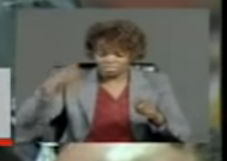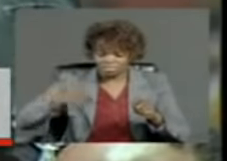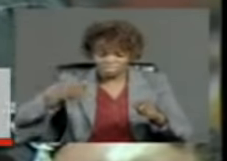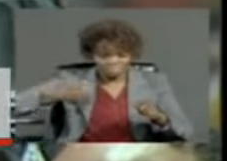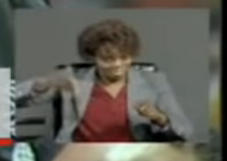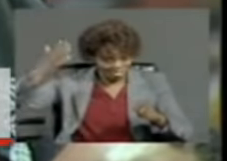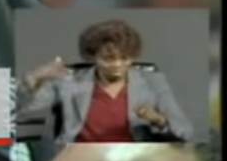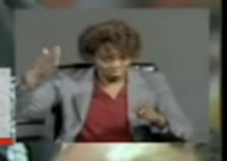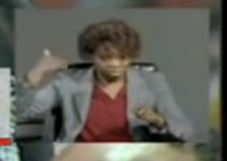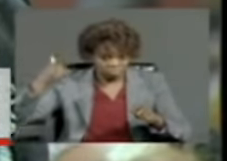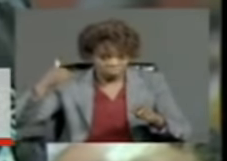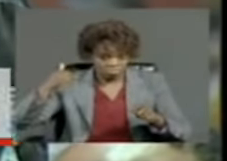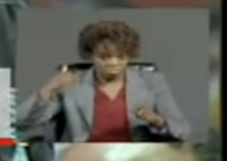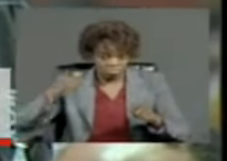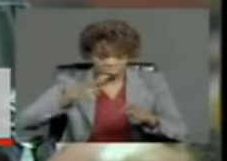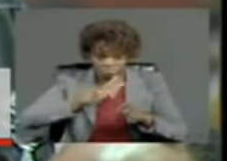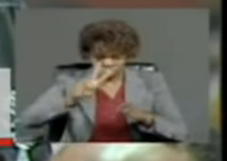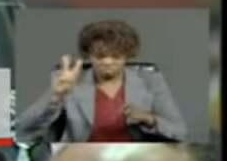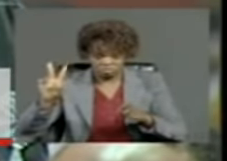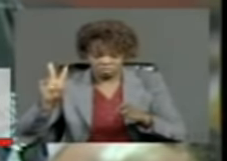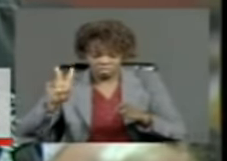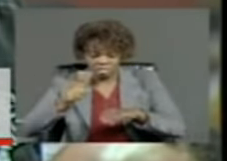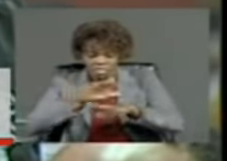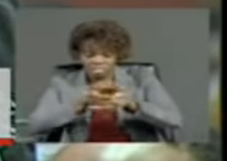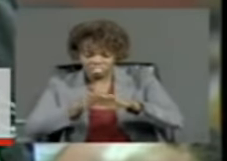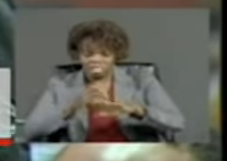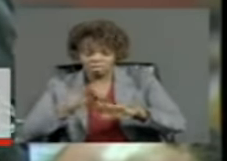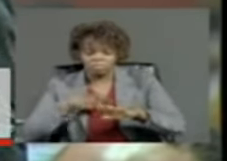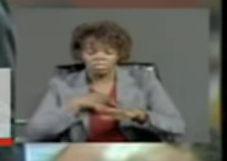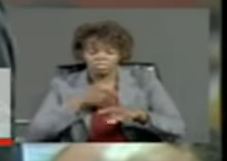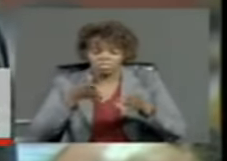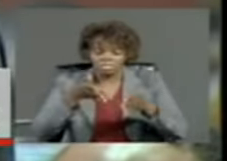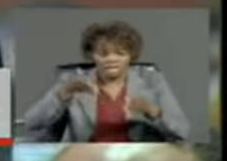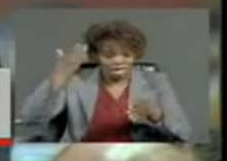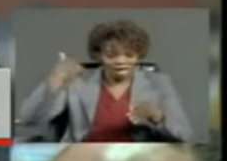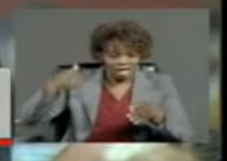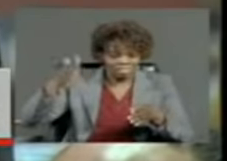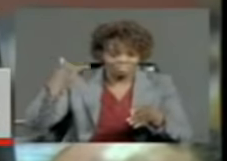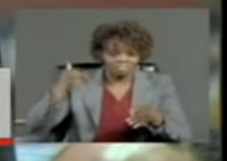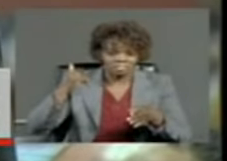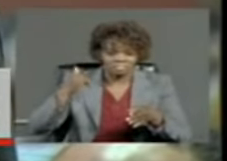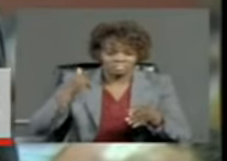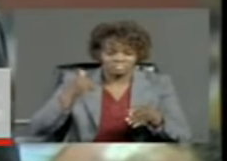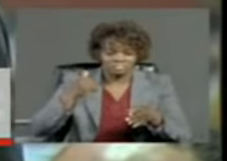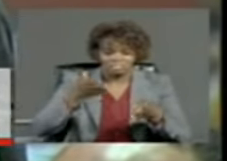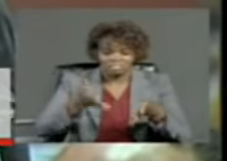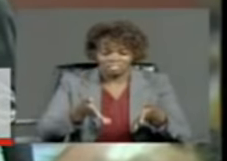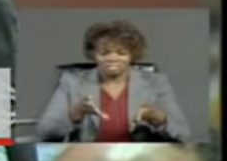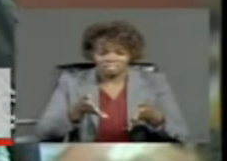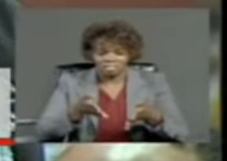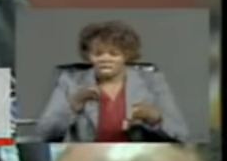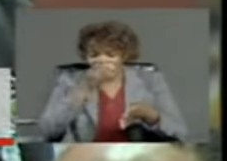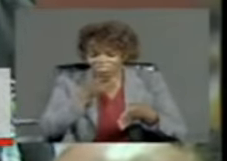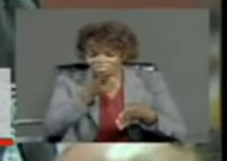sua vigência. E eu, pessoalmente, estou aqui em Banza Hansa, há coisa de 4 ou 5 anos não estaria pelas mesmas